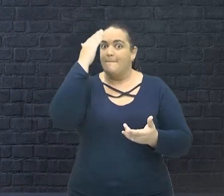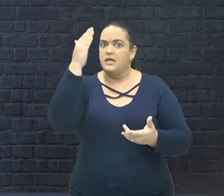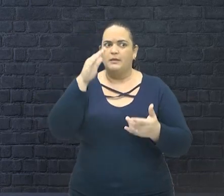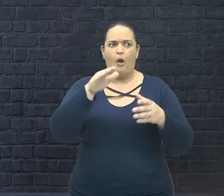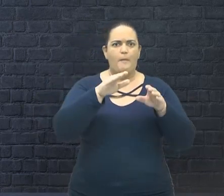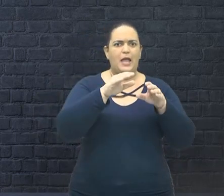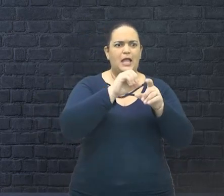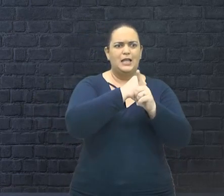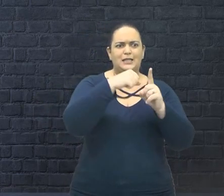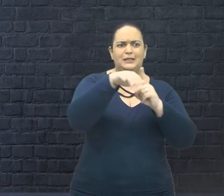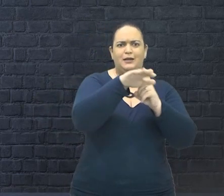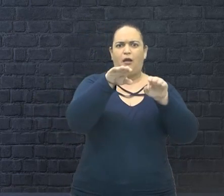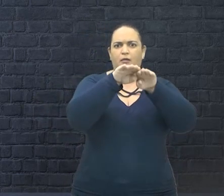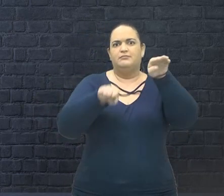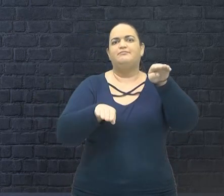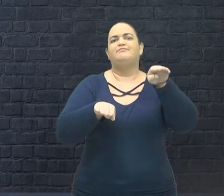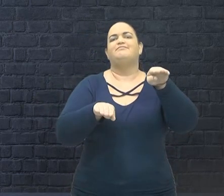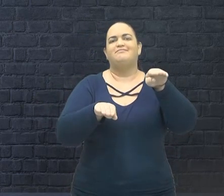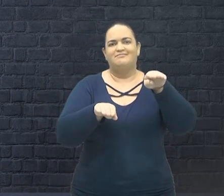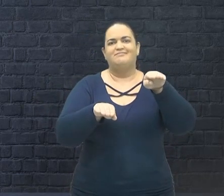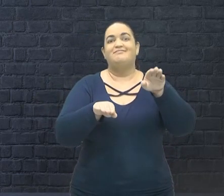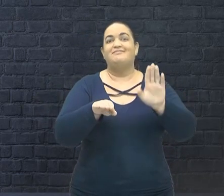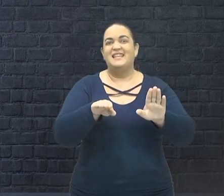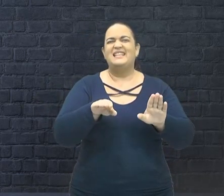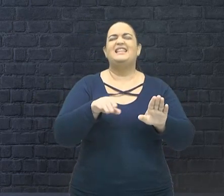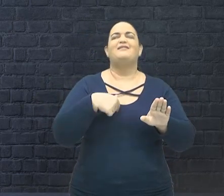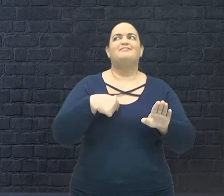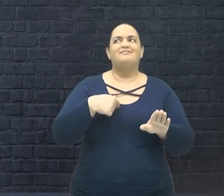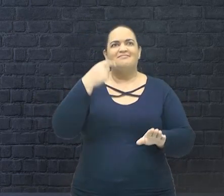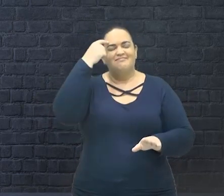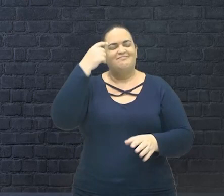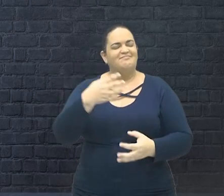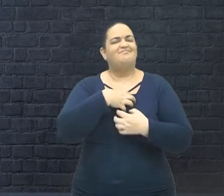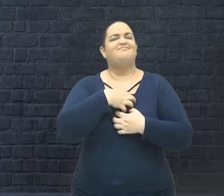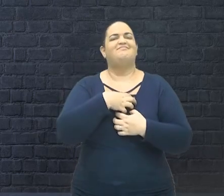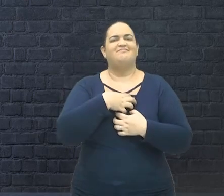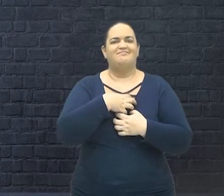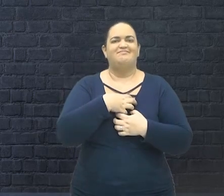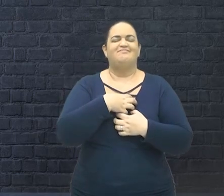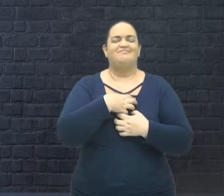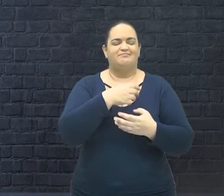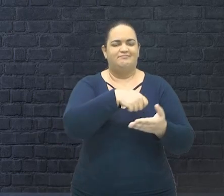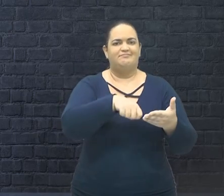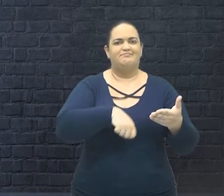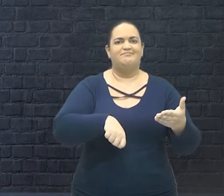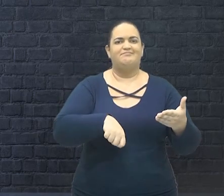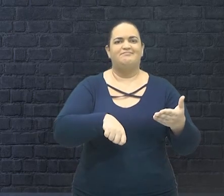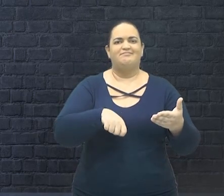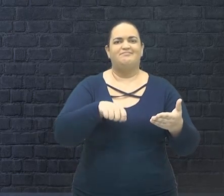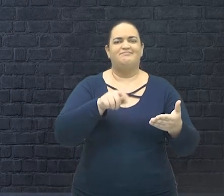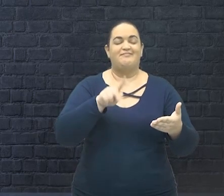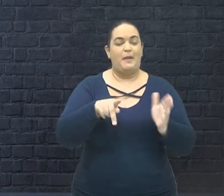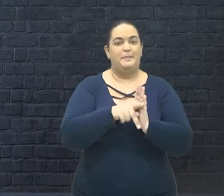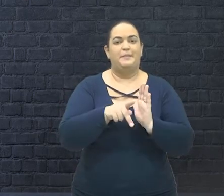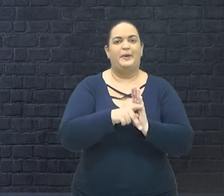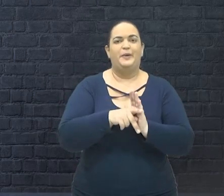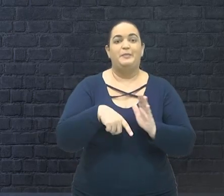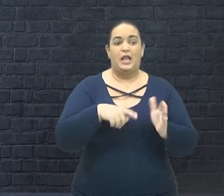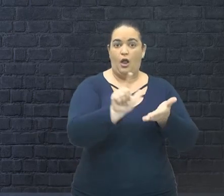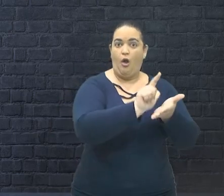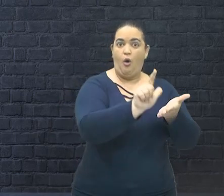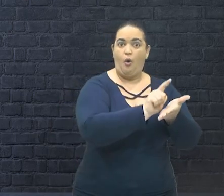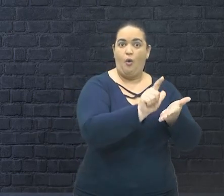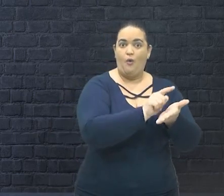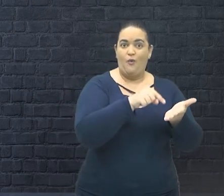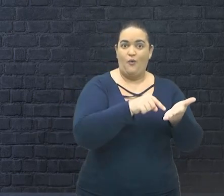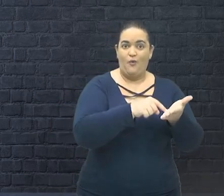as desigualdades sociais. Foi assim que se revelou escritora. Sua obra,